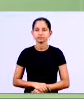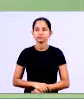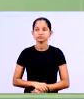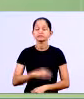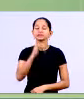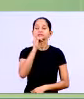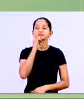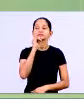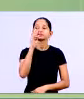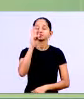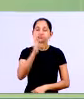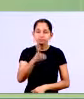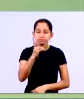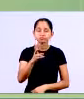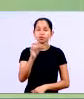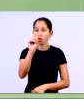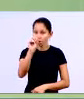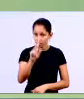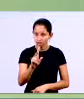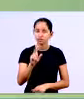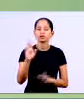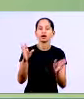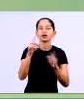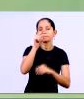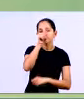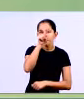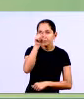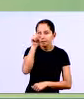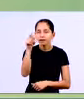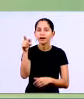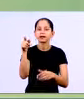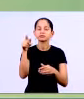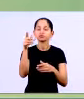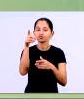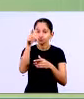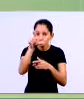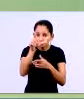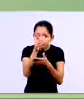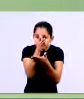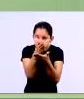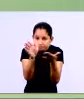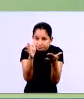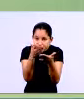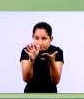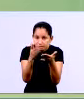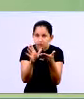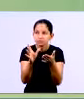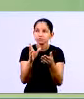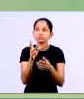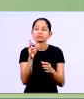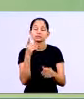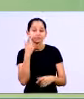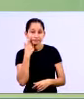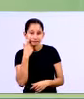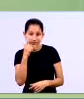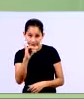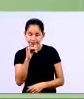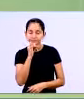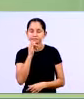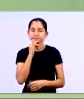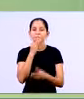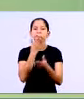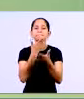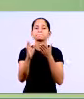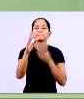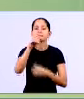O hífen perdeu, ok? Se eu escrever desse jeito, é uma paroxítona, só